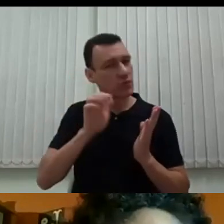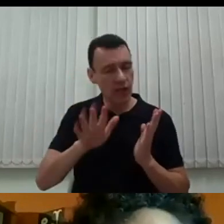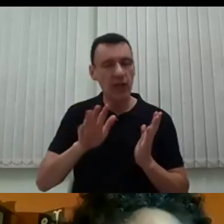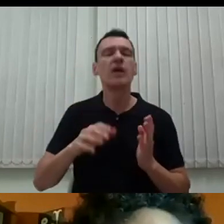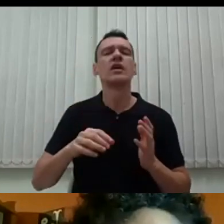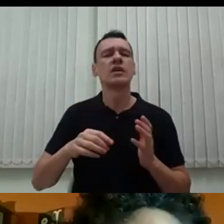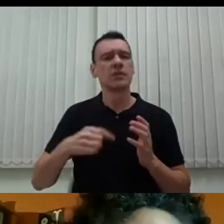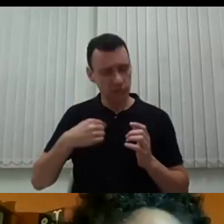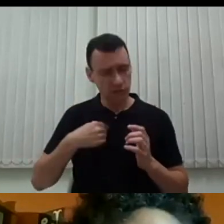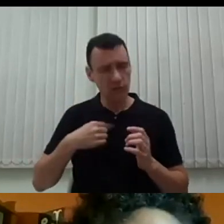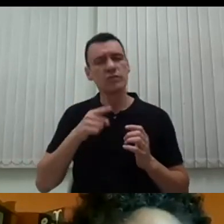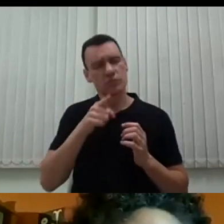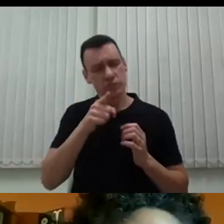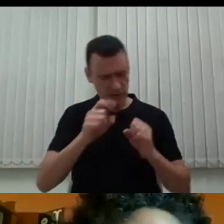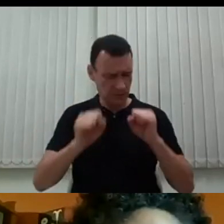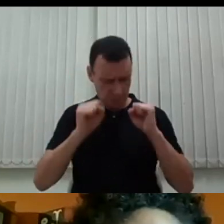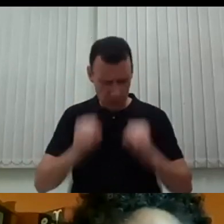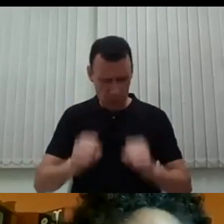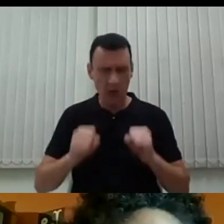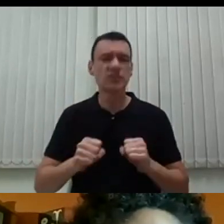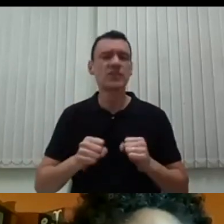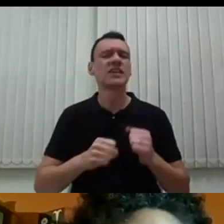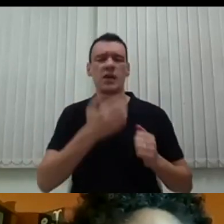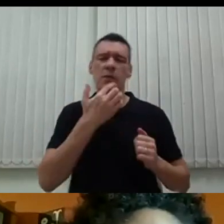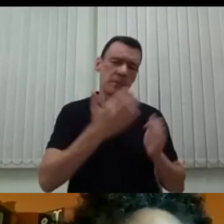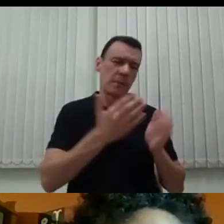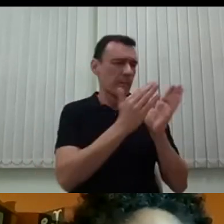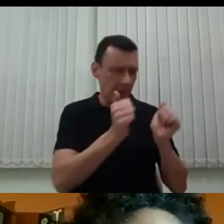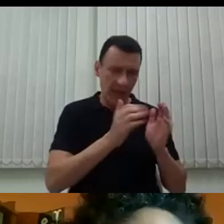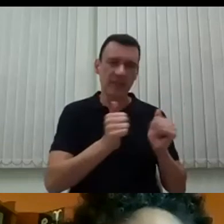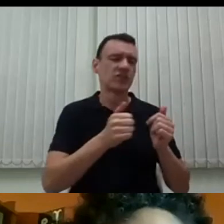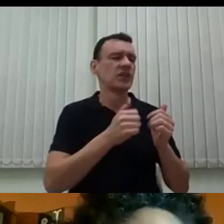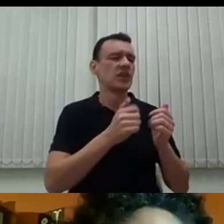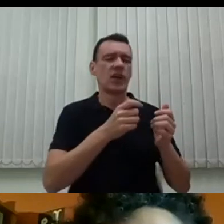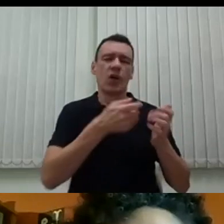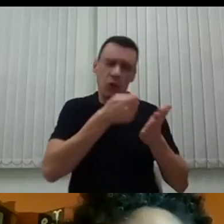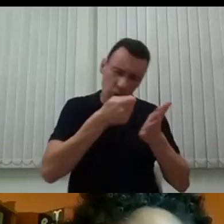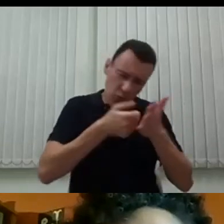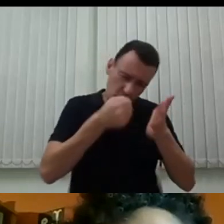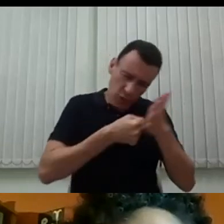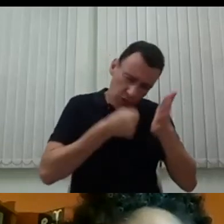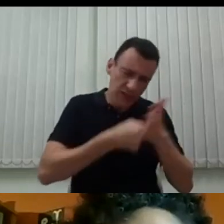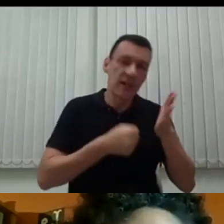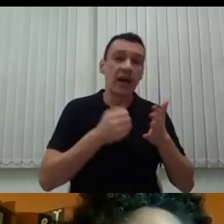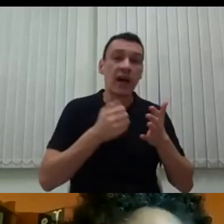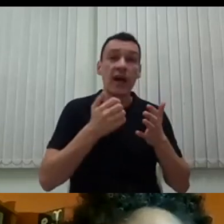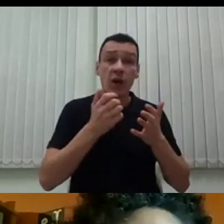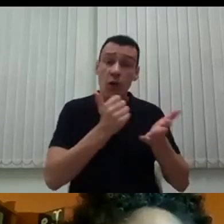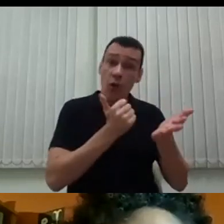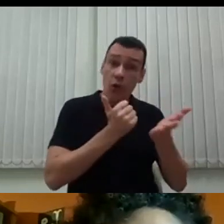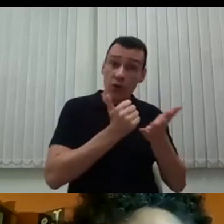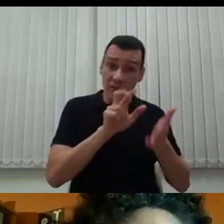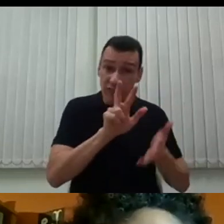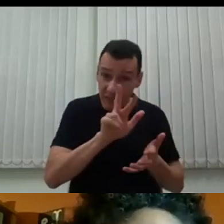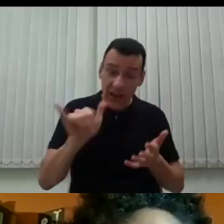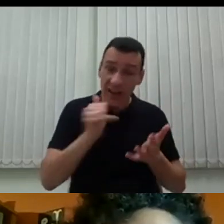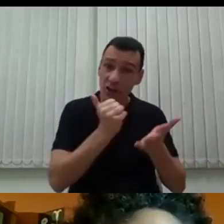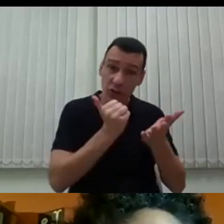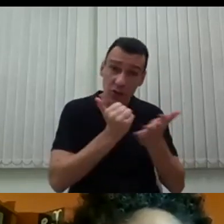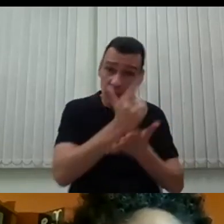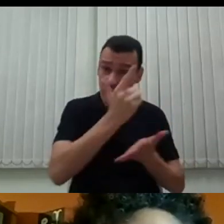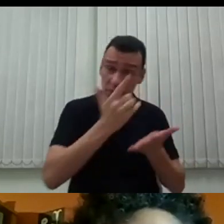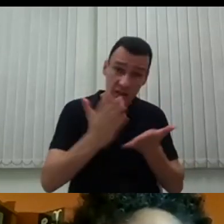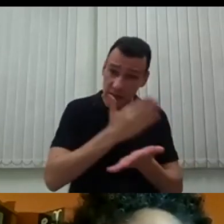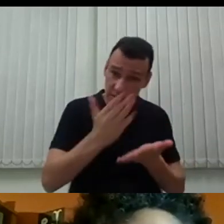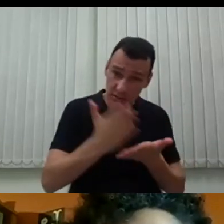fazer igual a Benedito Leite vem fazendo, a cada compra buscar os profissionais,